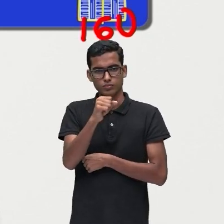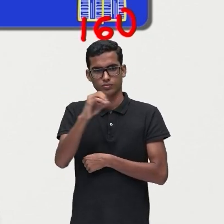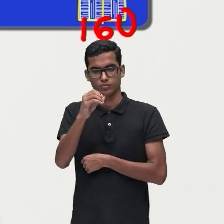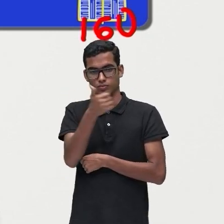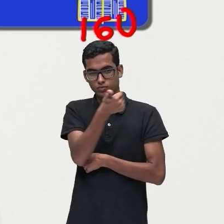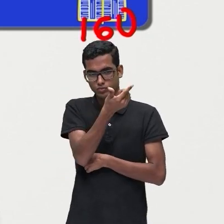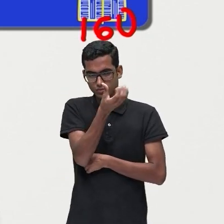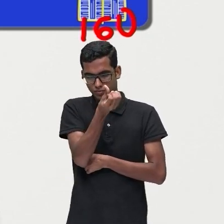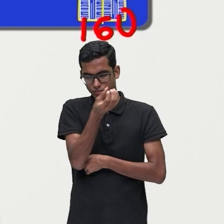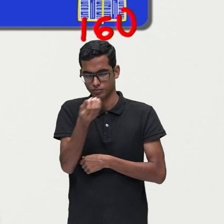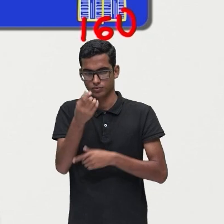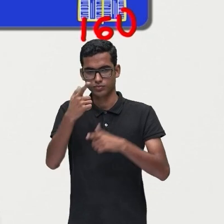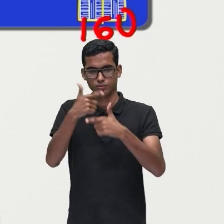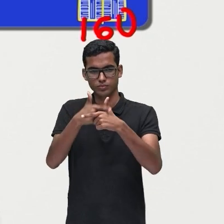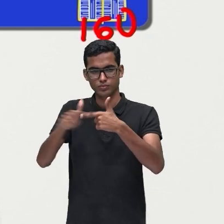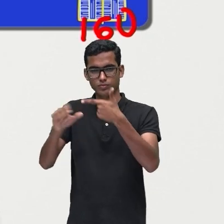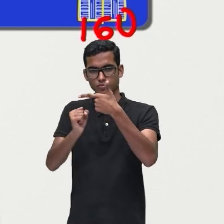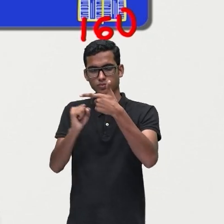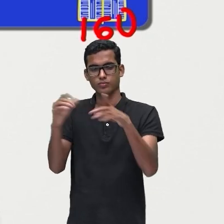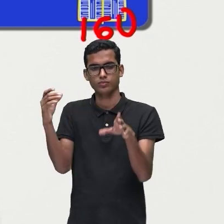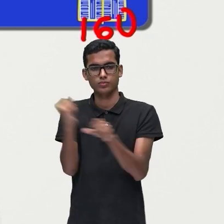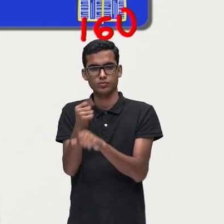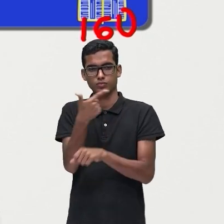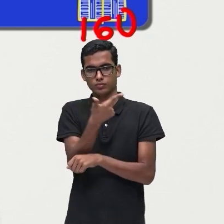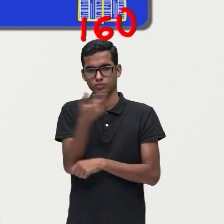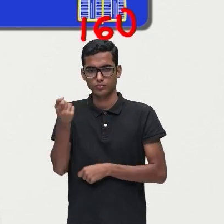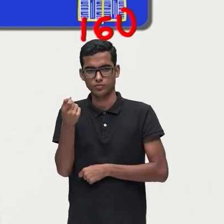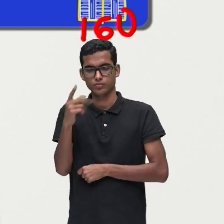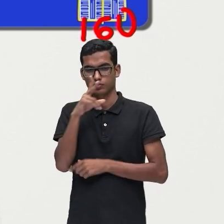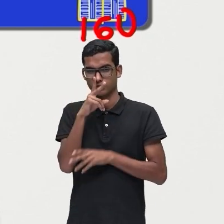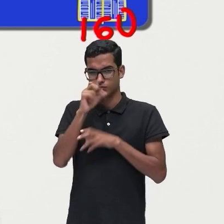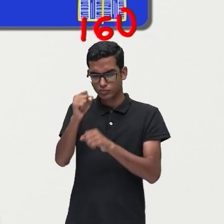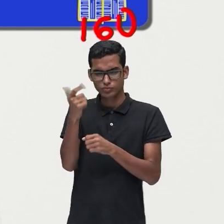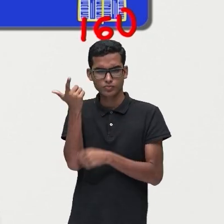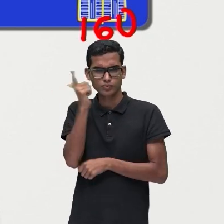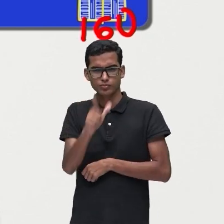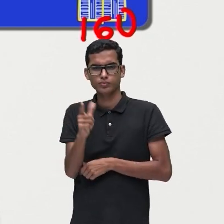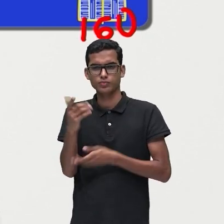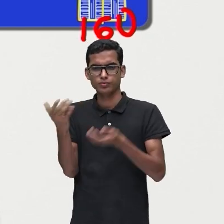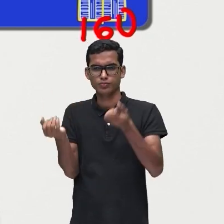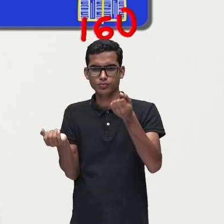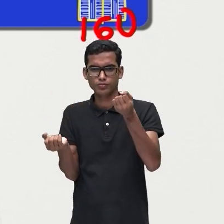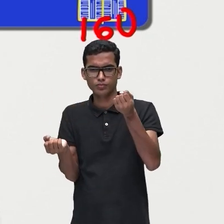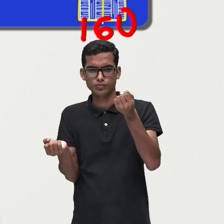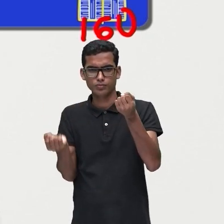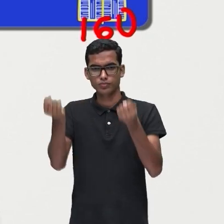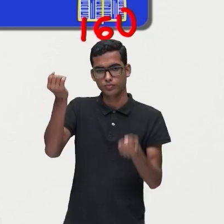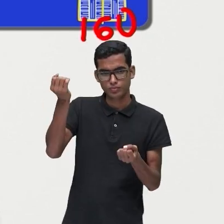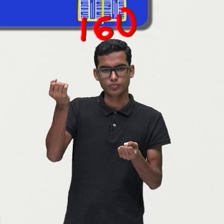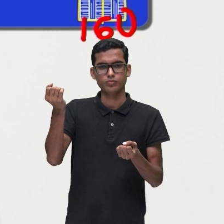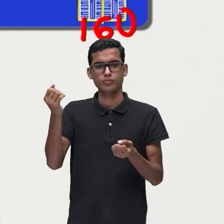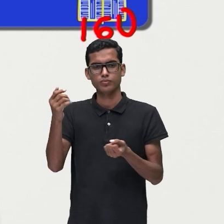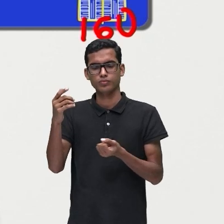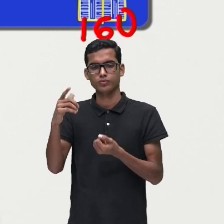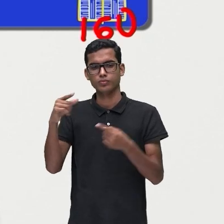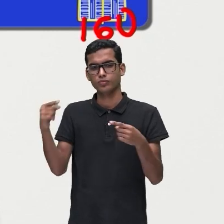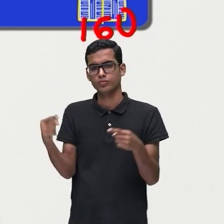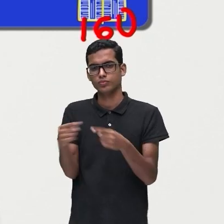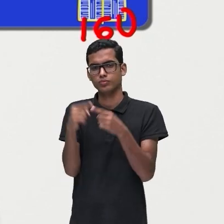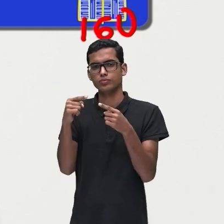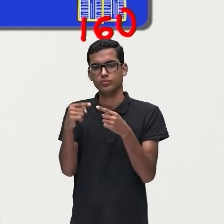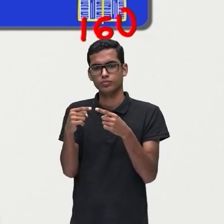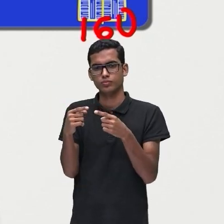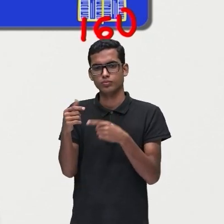igual a 20. A força aplicada para erguer o objeto correspondente ao peso de